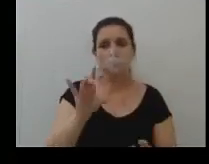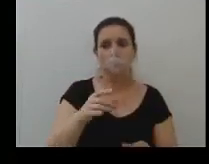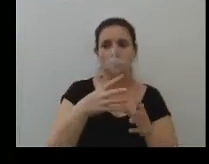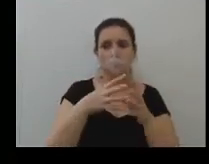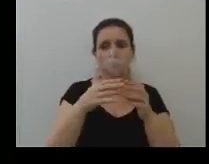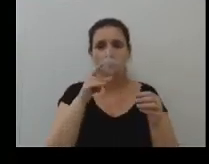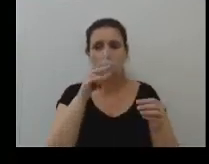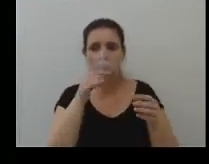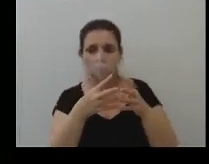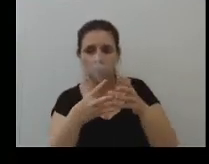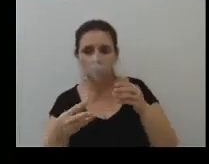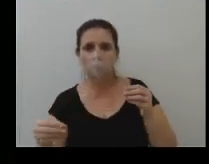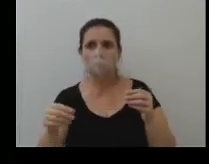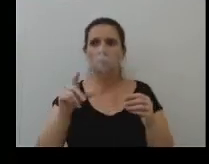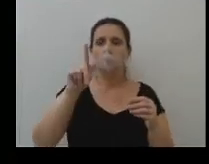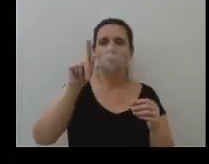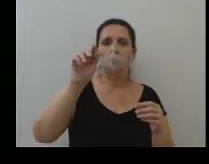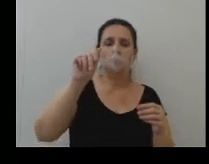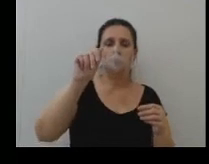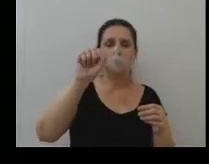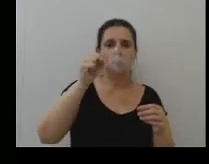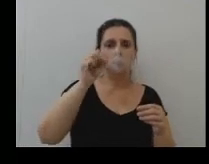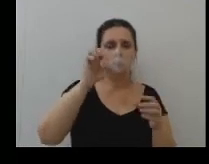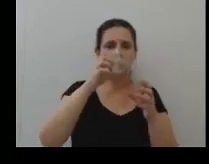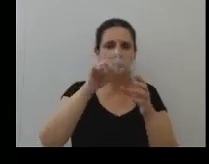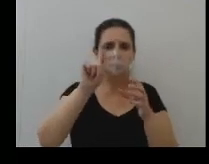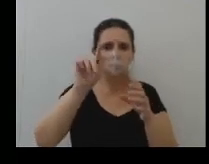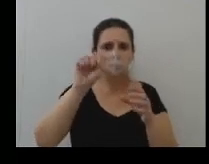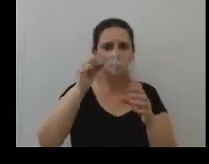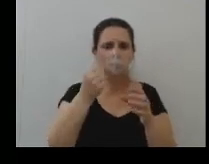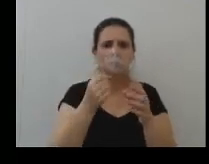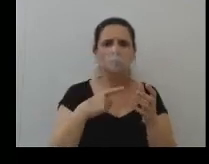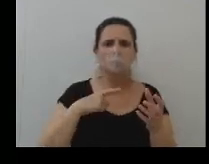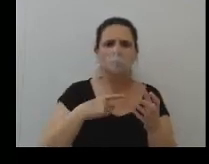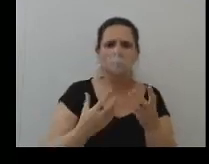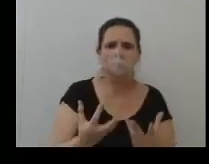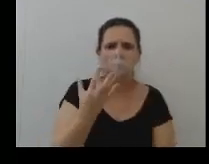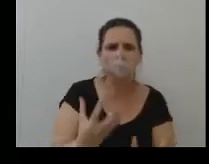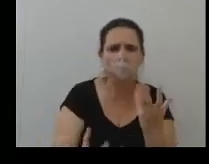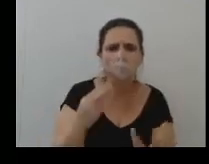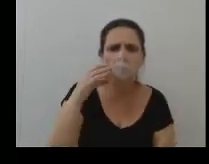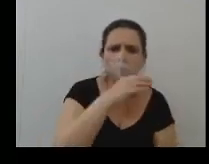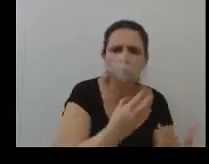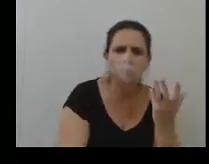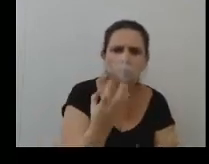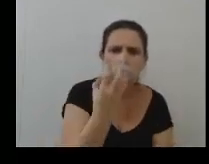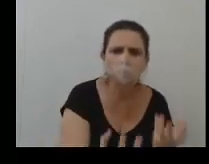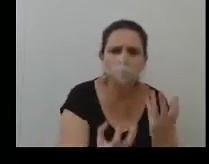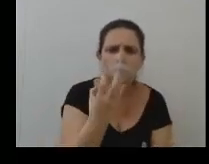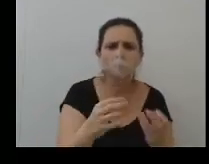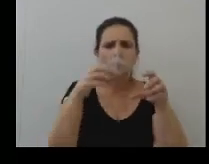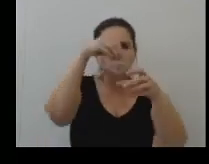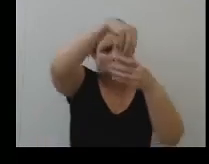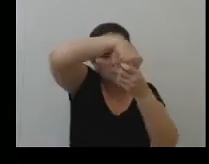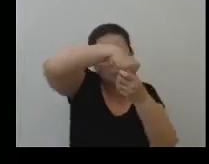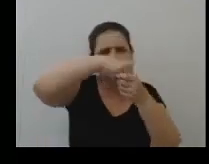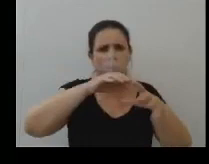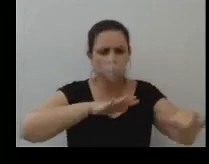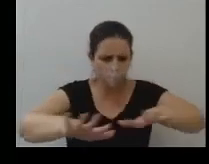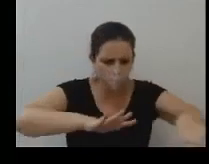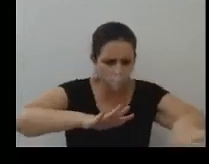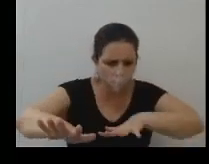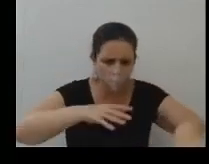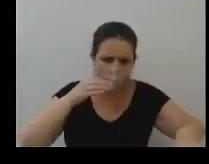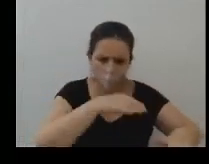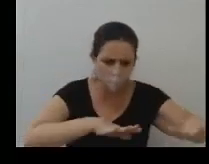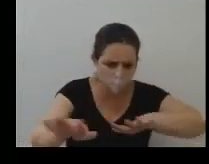gases. E aí eu tenho uma chama aquecendo as moléculas aqui do interior, elas vão vibrar